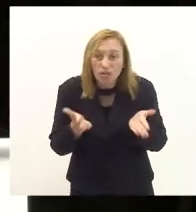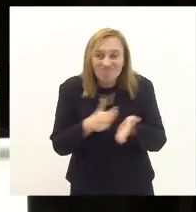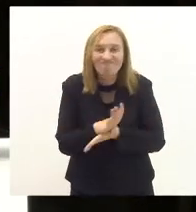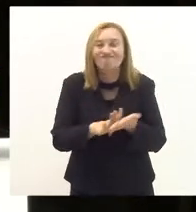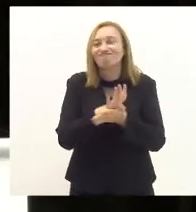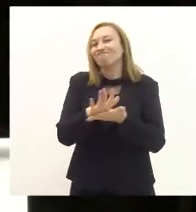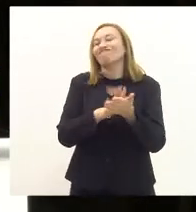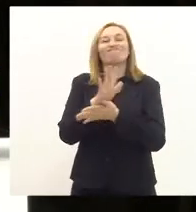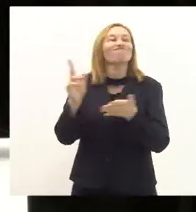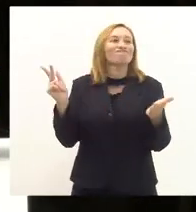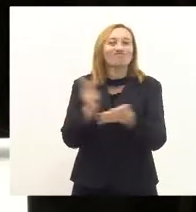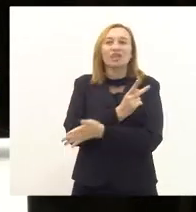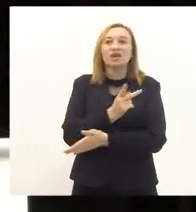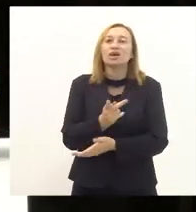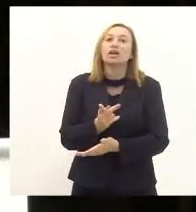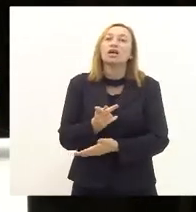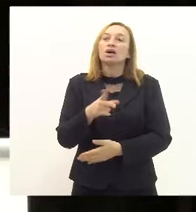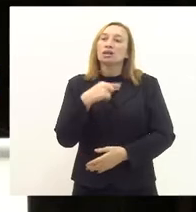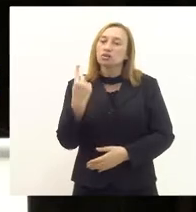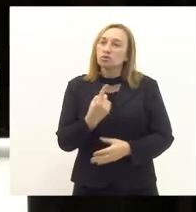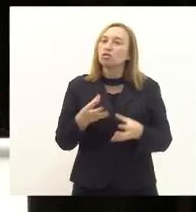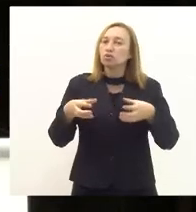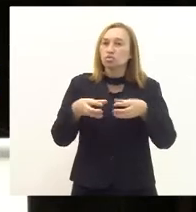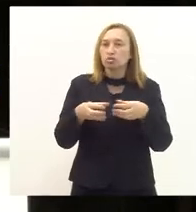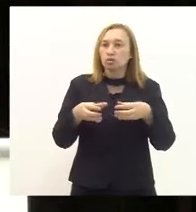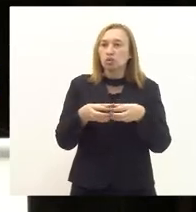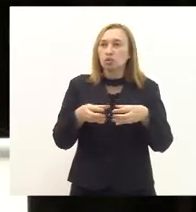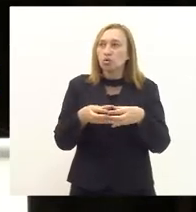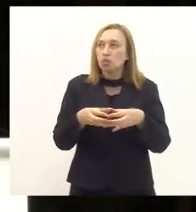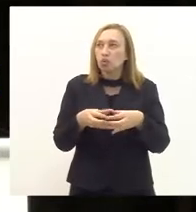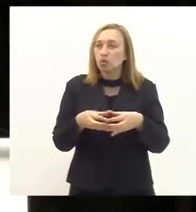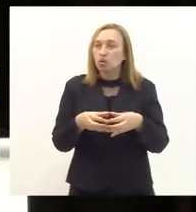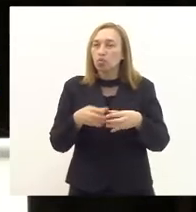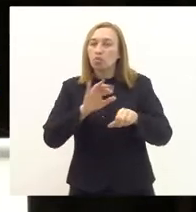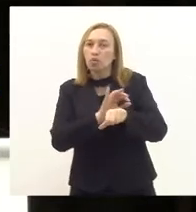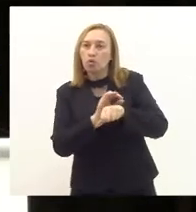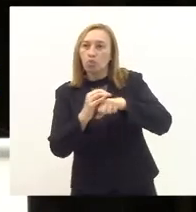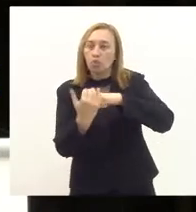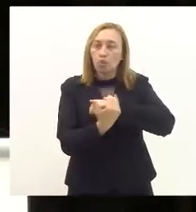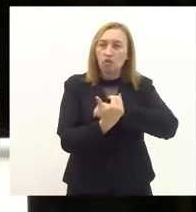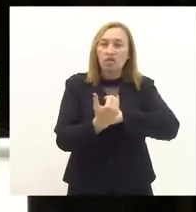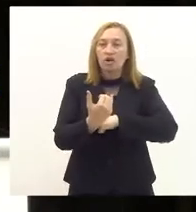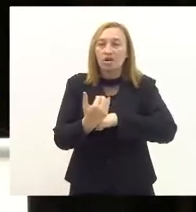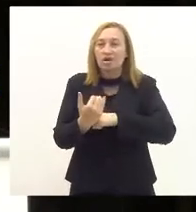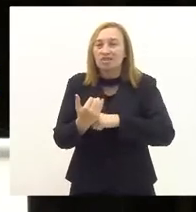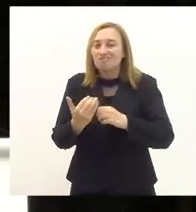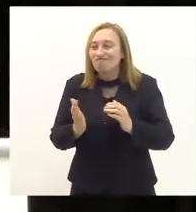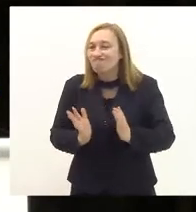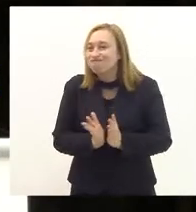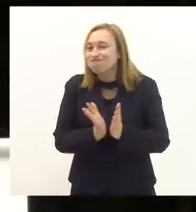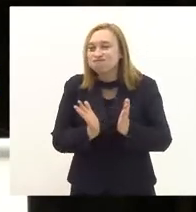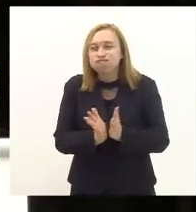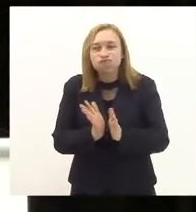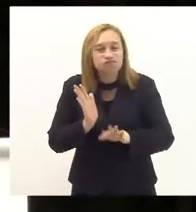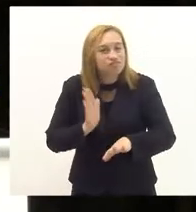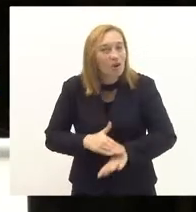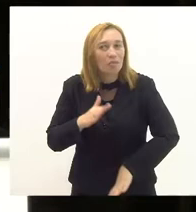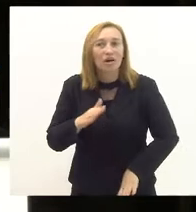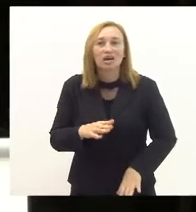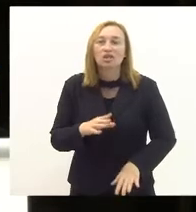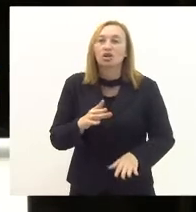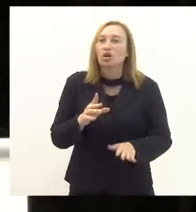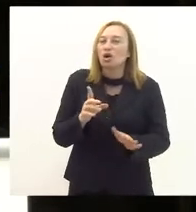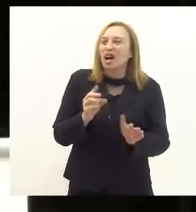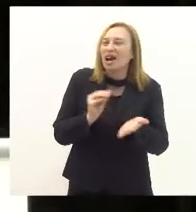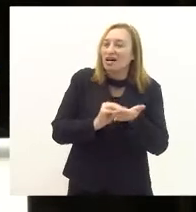nada aconteceu. A nossa comunidade, com a Covid, empobreceu mais. Se o nível de